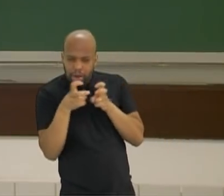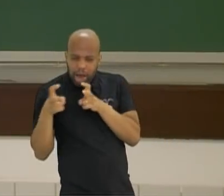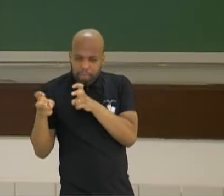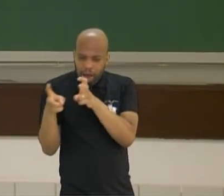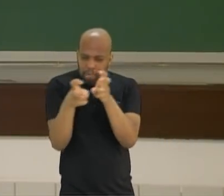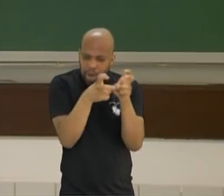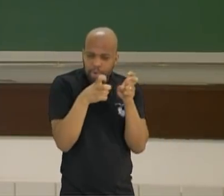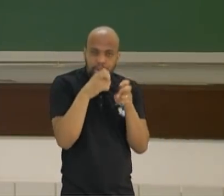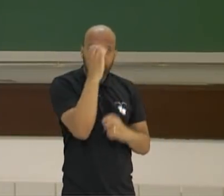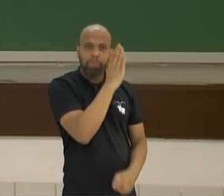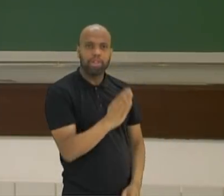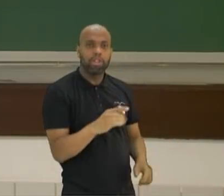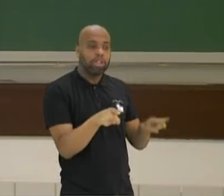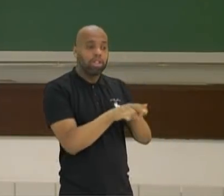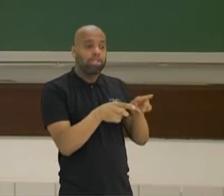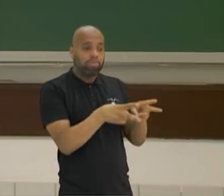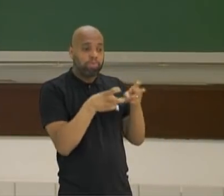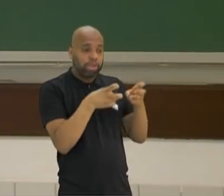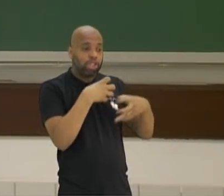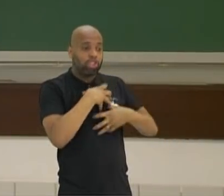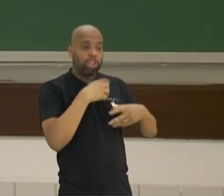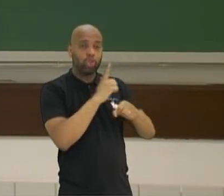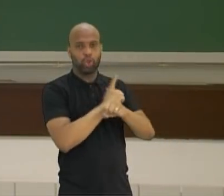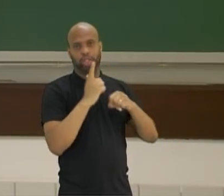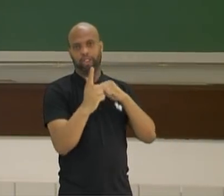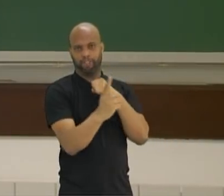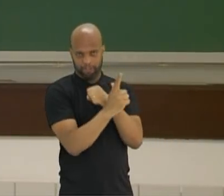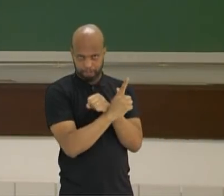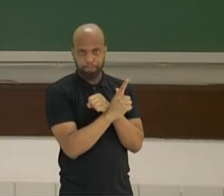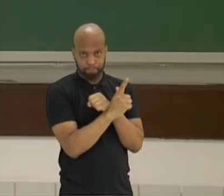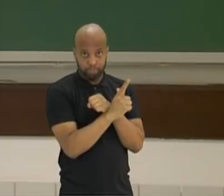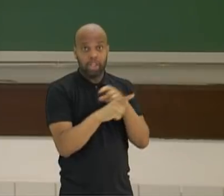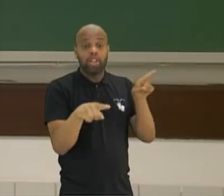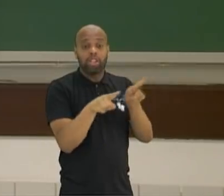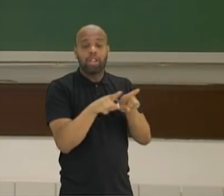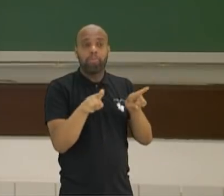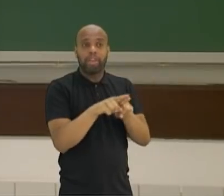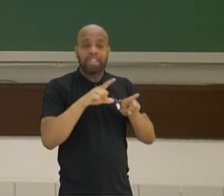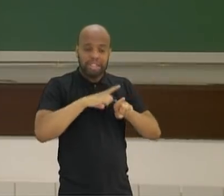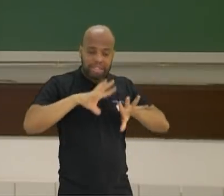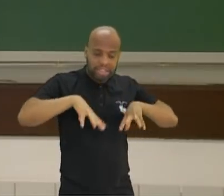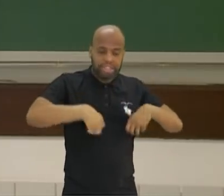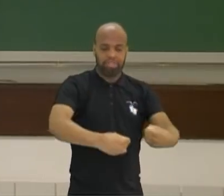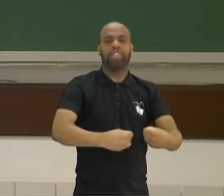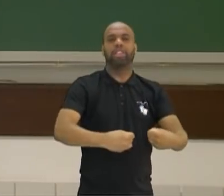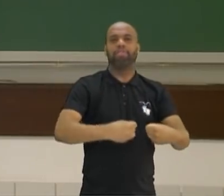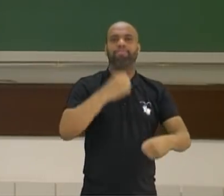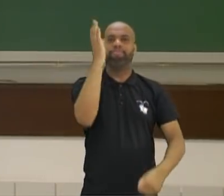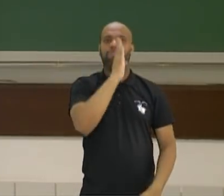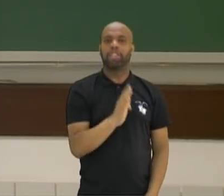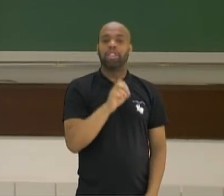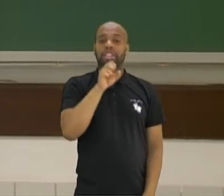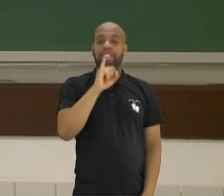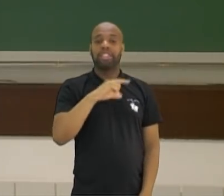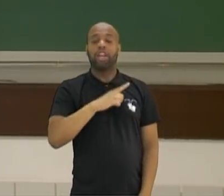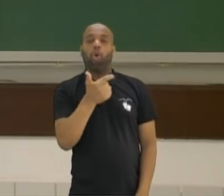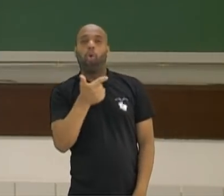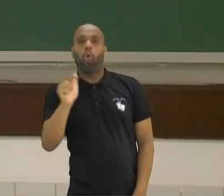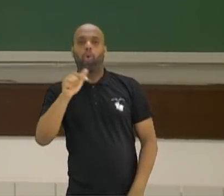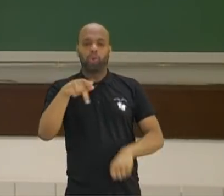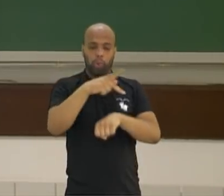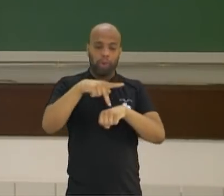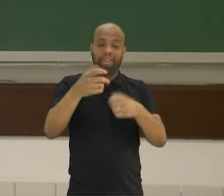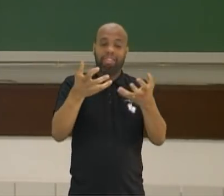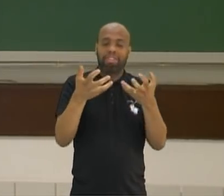para reconhecer a geografia do Brasil e para defender o Brasil no caso de outros países